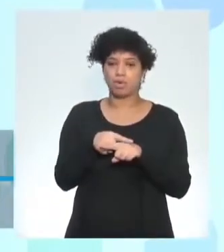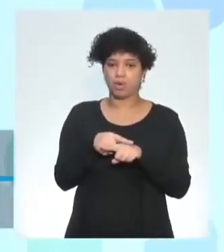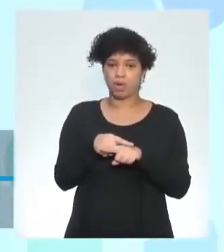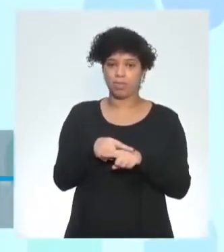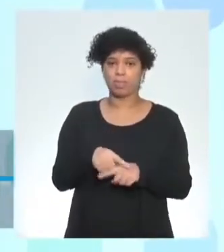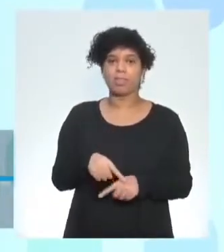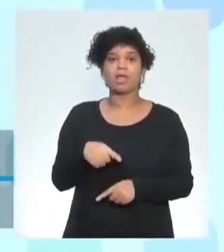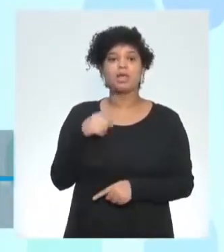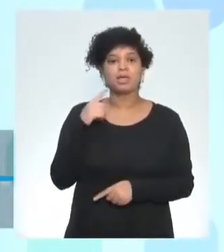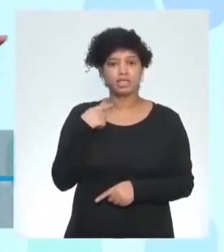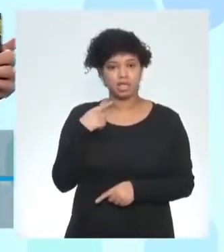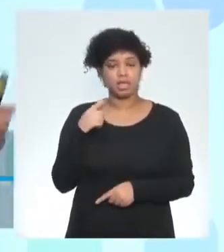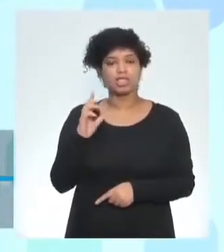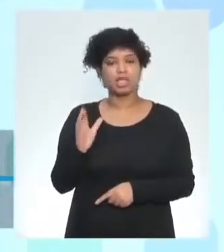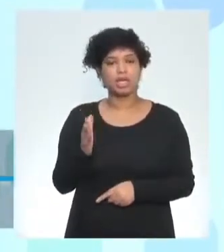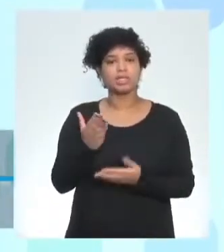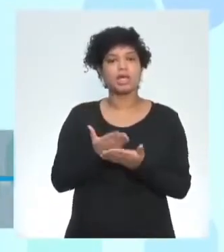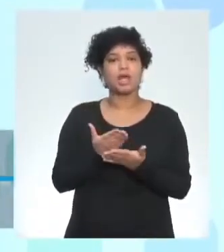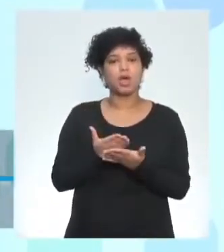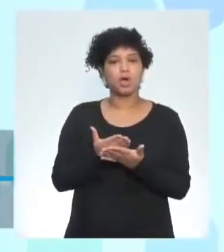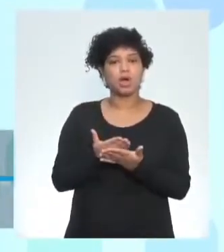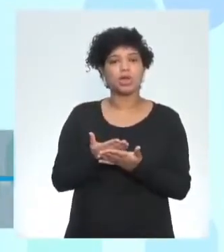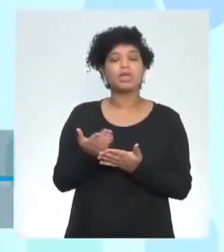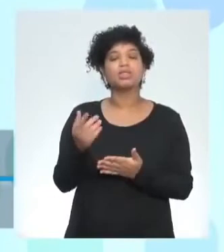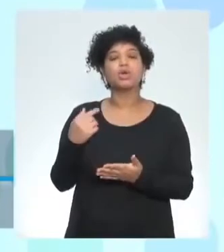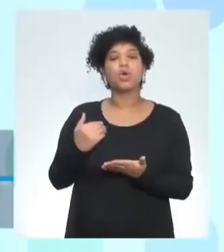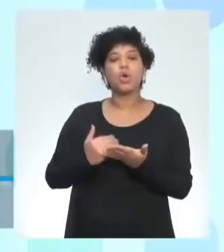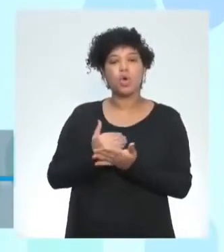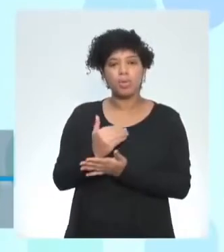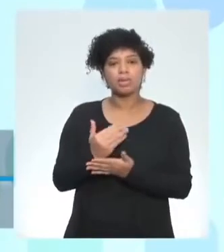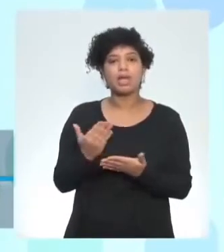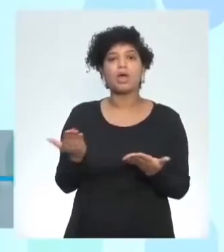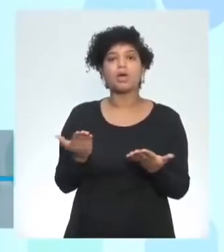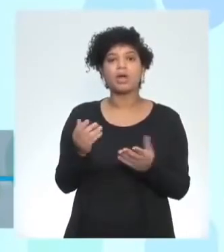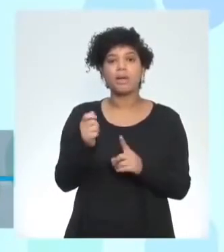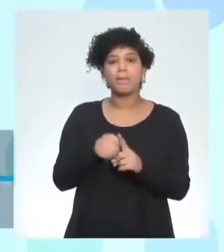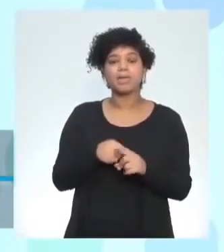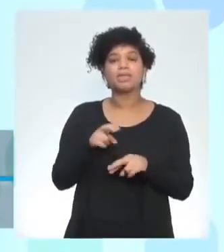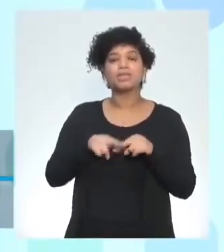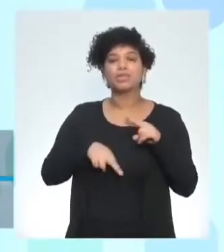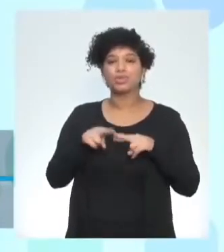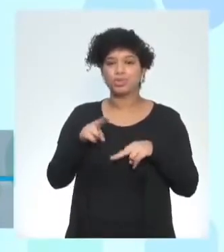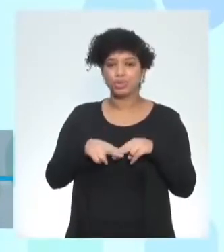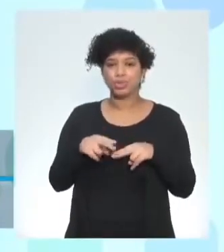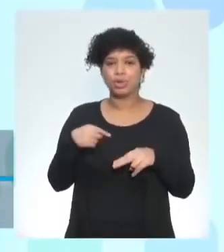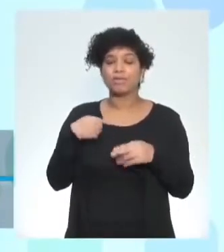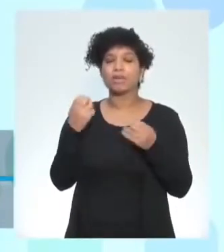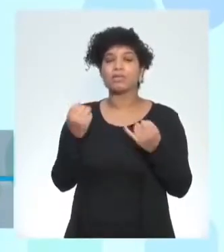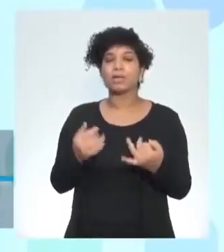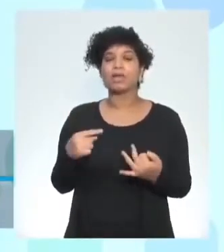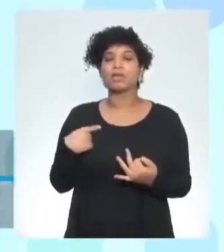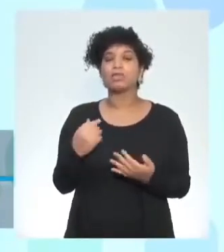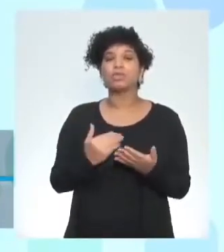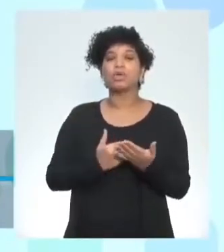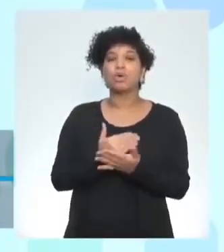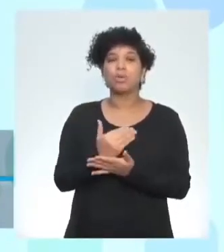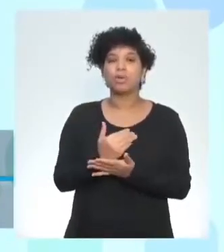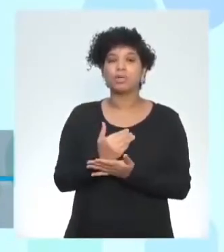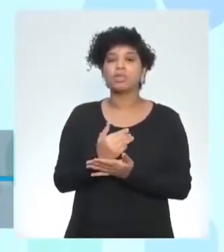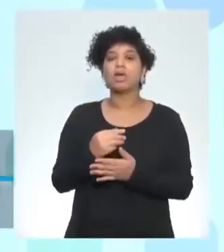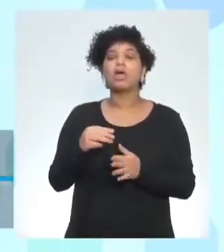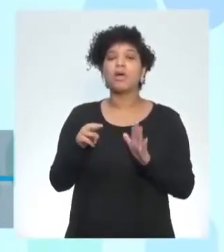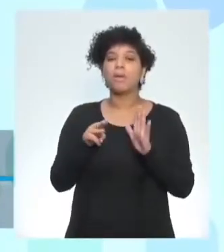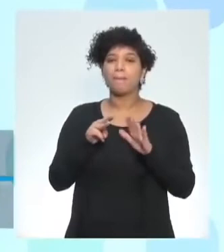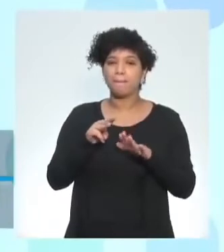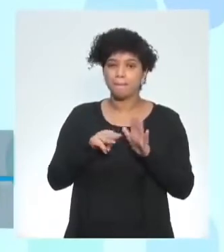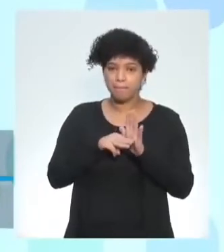Neste dia, nessas primeiras aulas da sequência anterior, no começo desse mês, eu expliquei que a gente vai começar a usar um método mais prático,